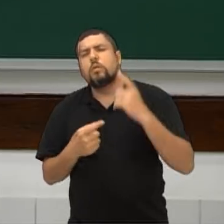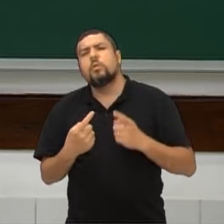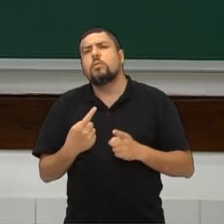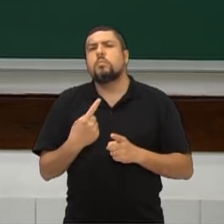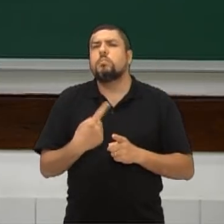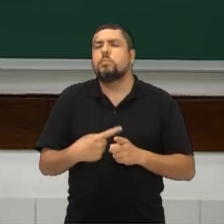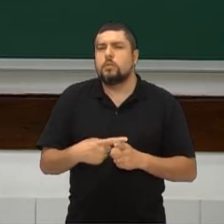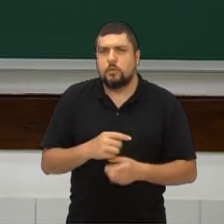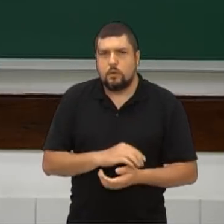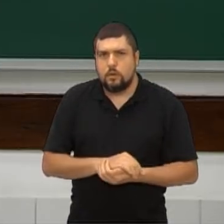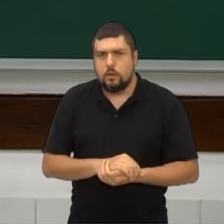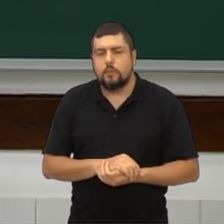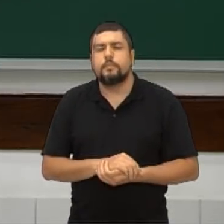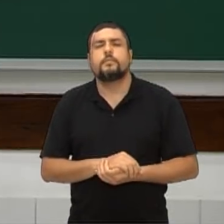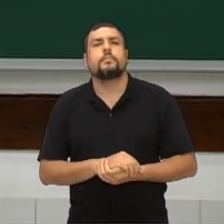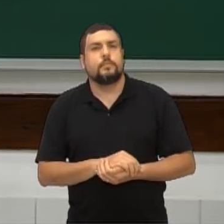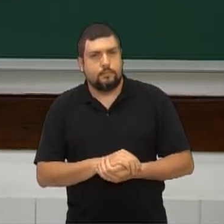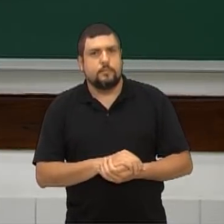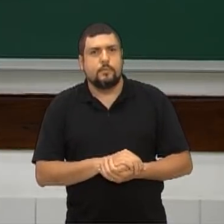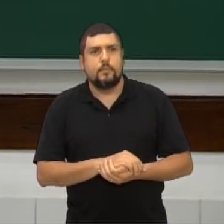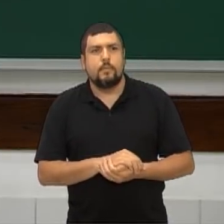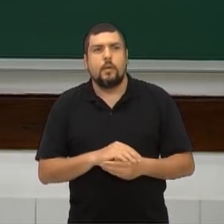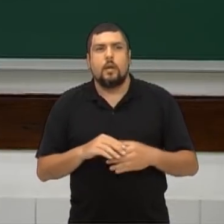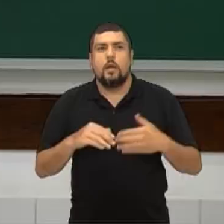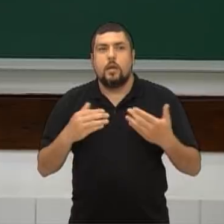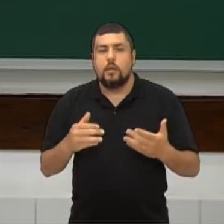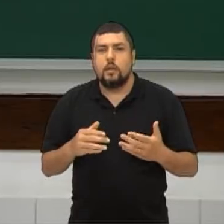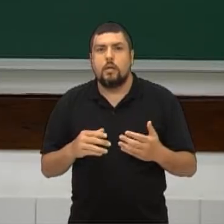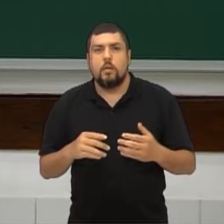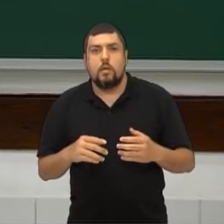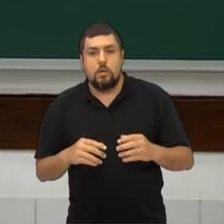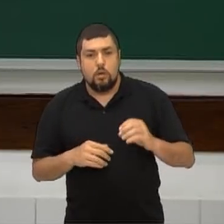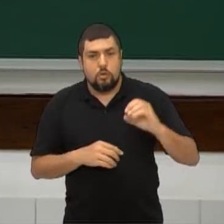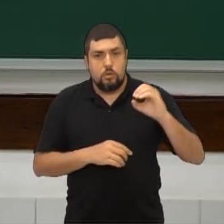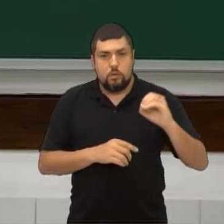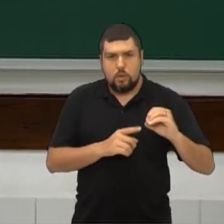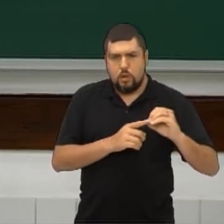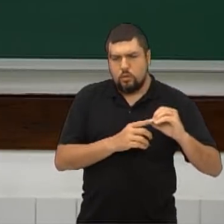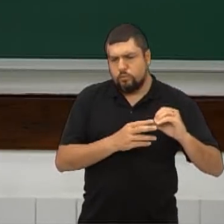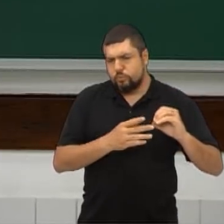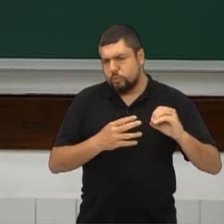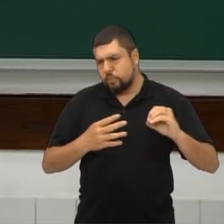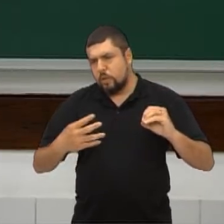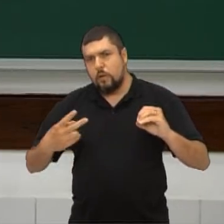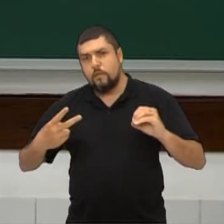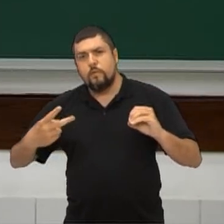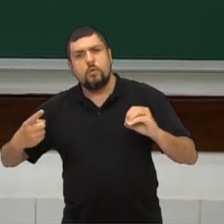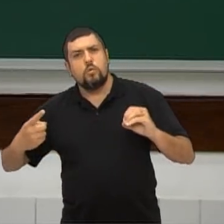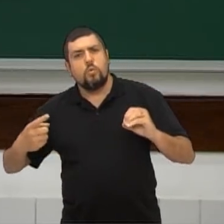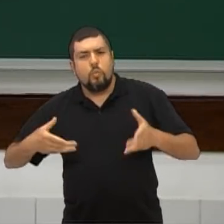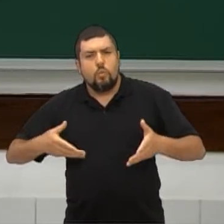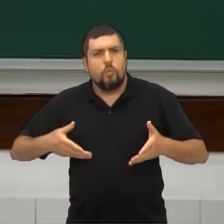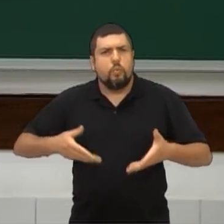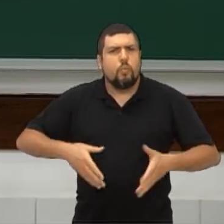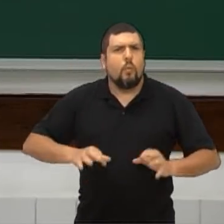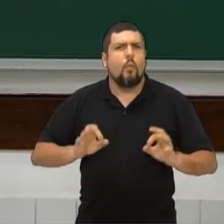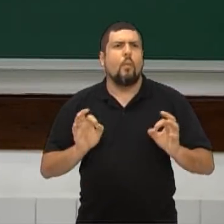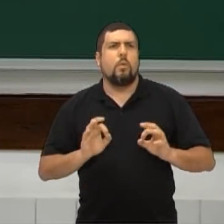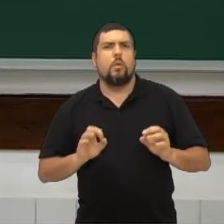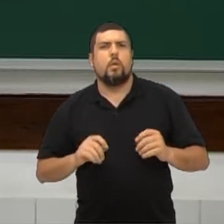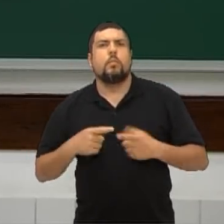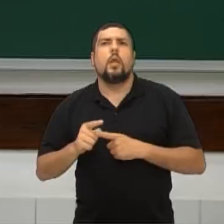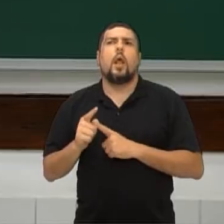nascimentos que a gente viu ali, não existem nascimentos entre o 0 e o 21, não tinha necessidade de fazer um gráfico tão alto,